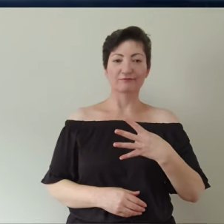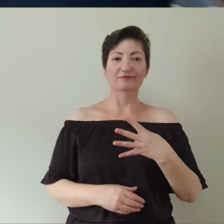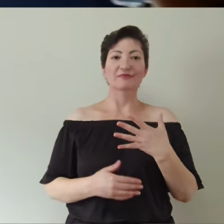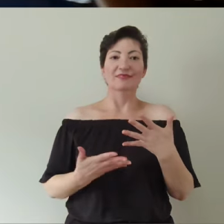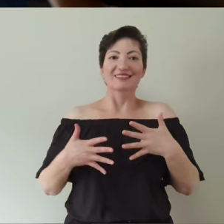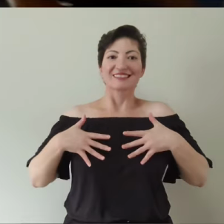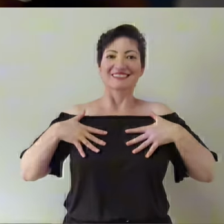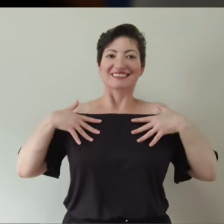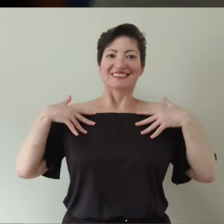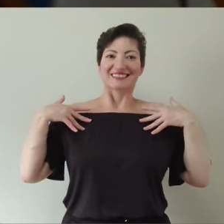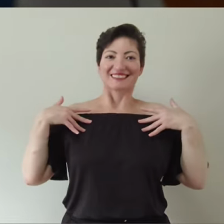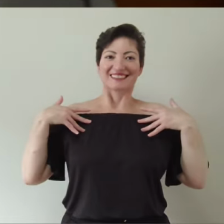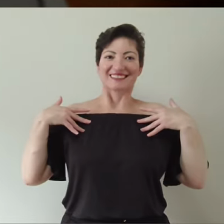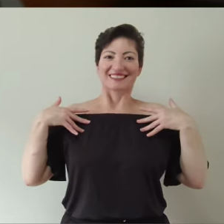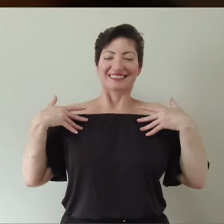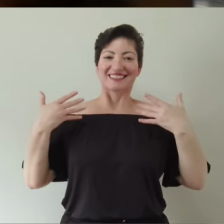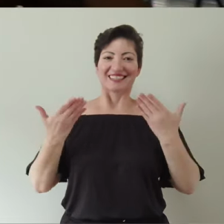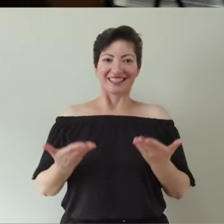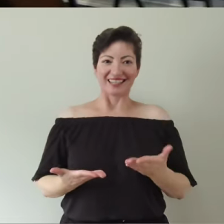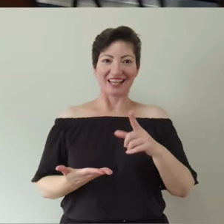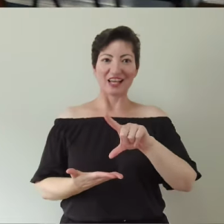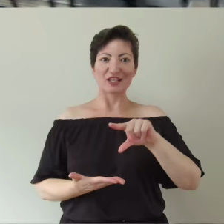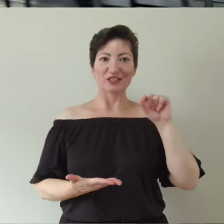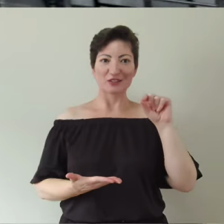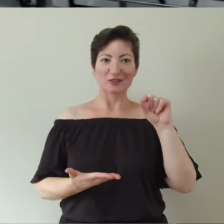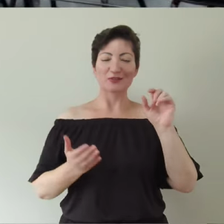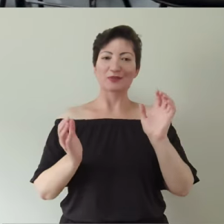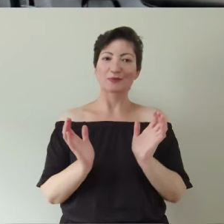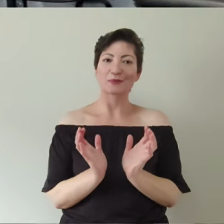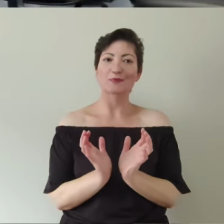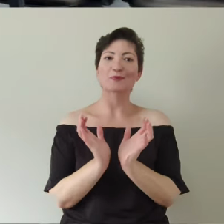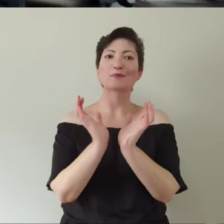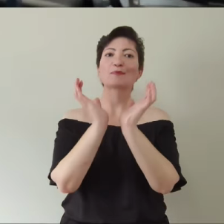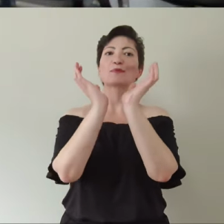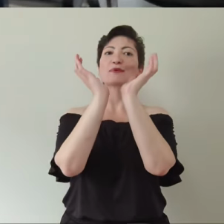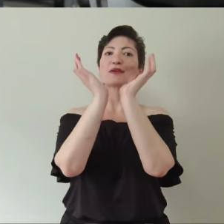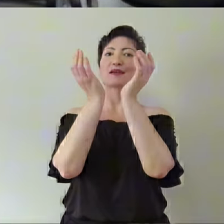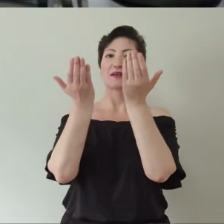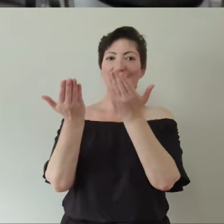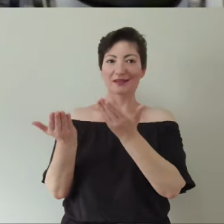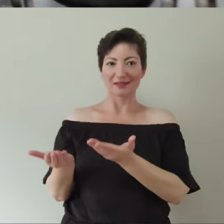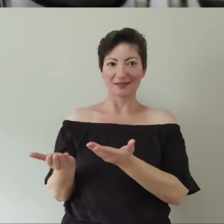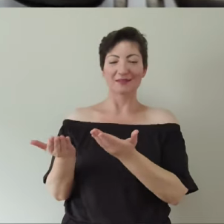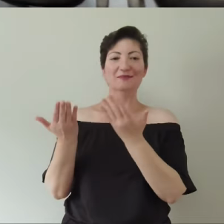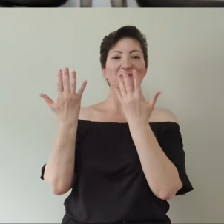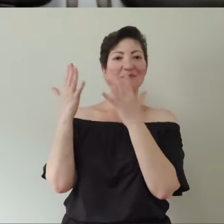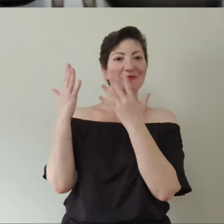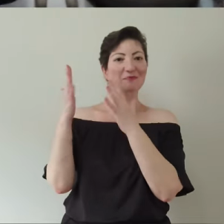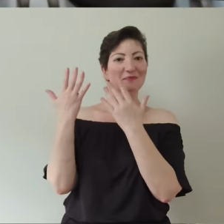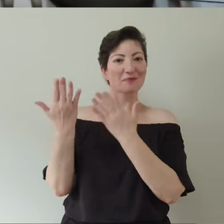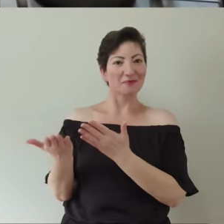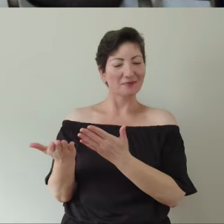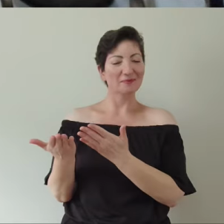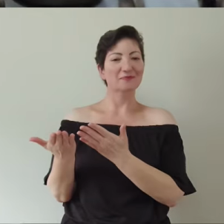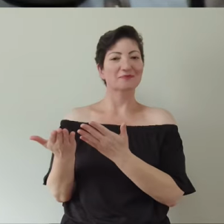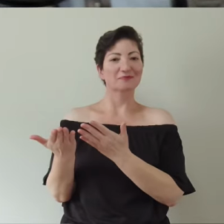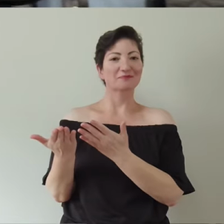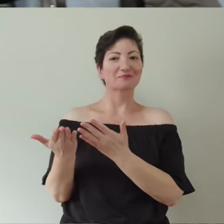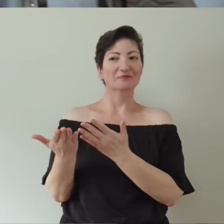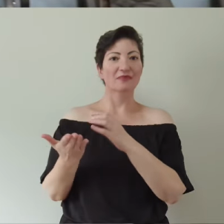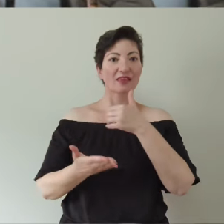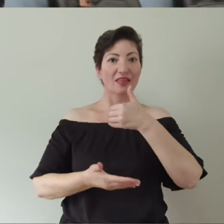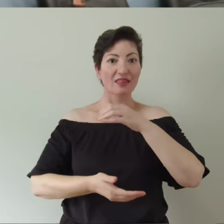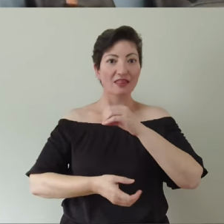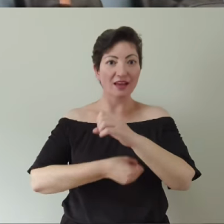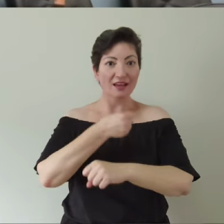grande alegria de sermos escolhidos para receber uma moção de aplausos pelo reconhecimento dos